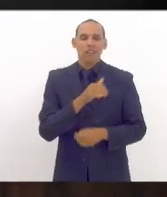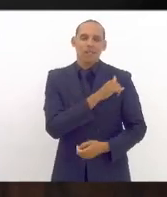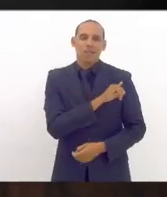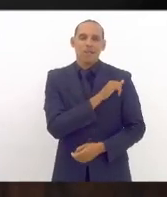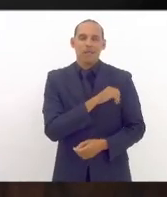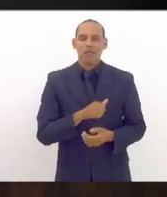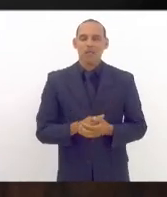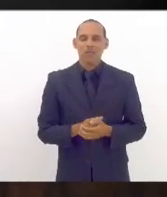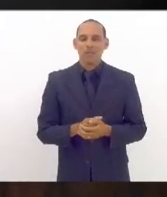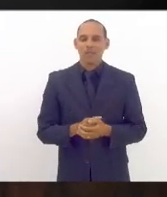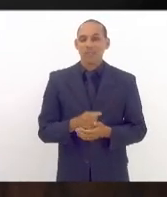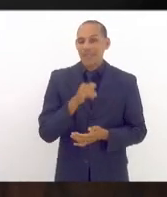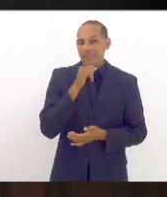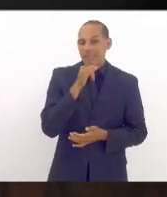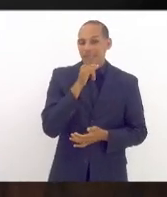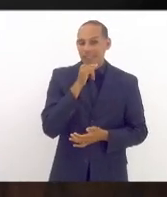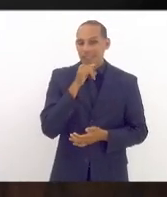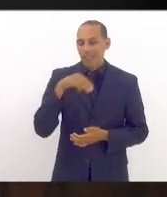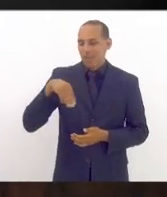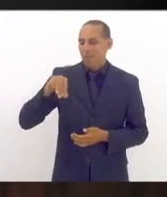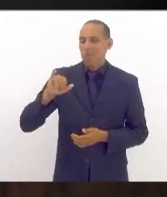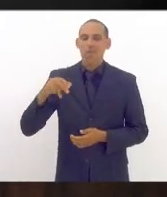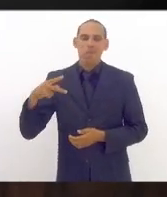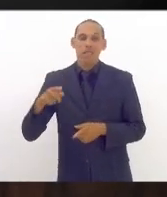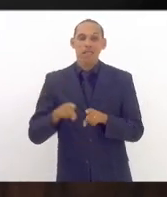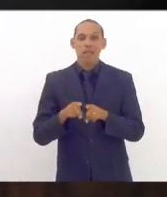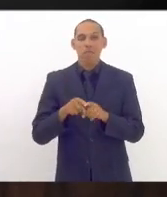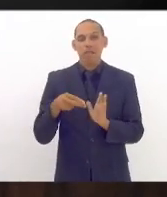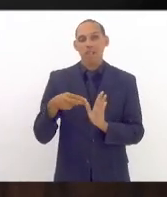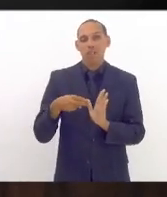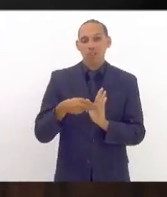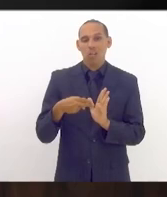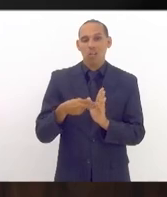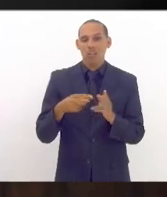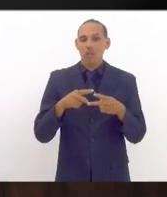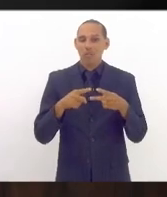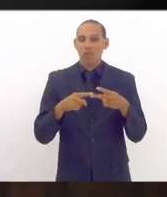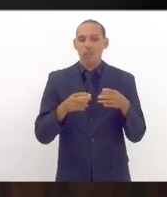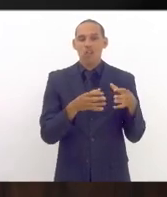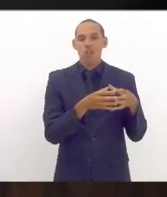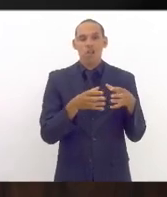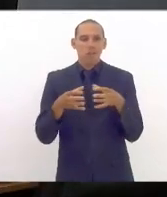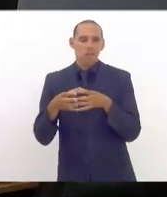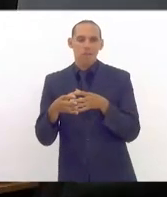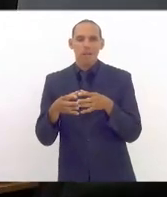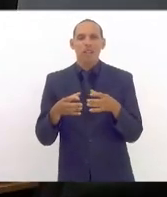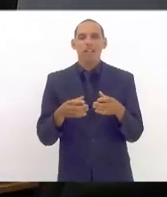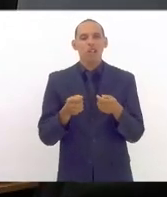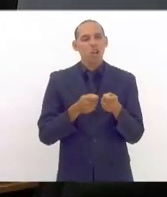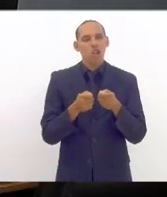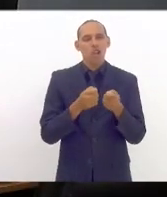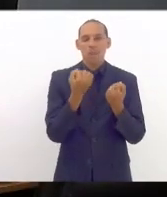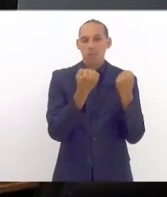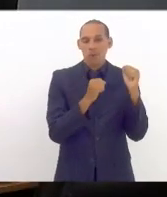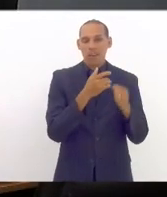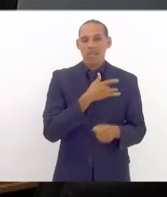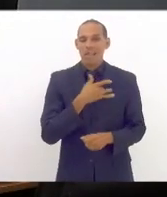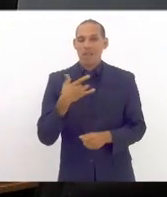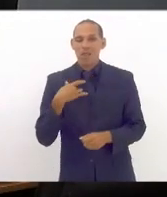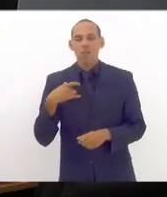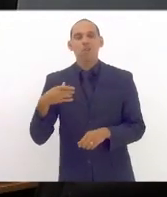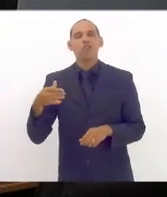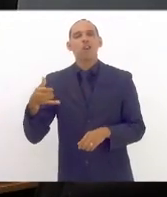exemplo da Matriz de subproduto mas também essas duas notas do complexo econômico industrial da saúde e o complexo econômico do